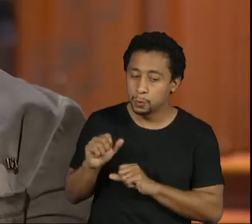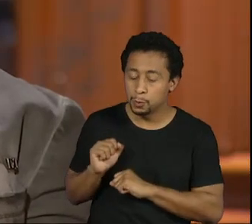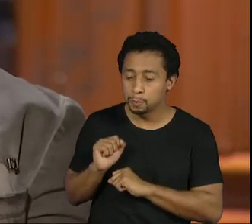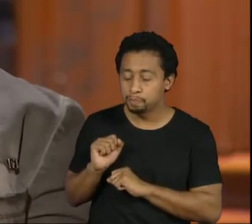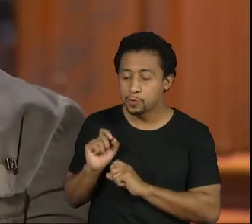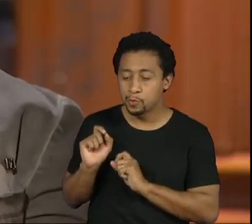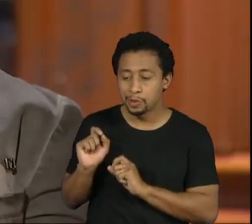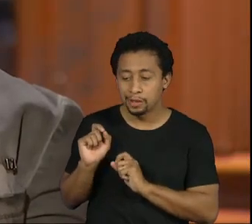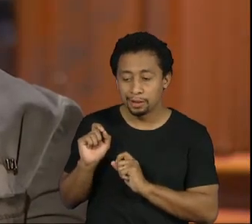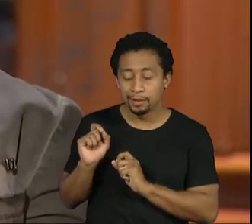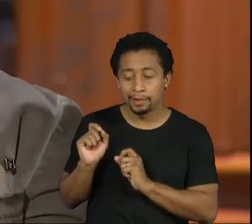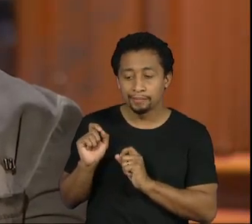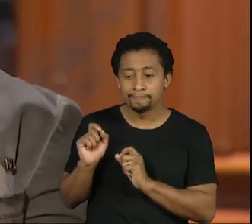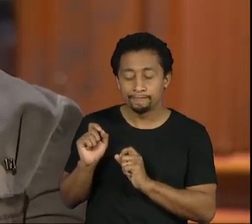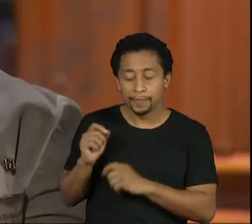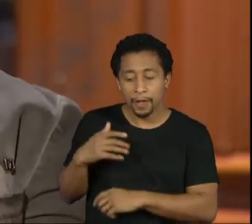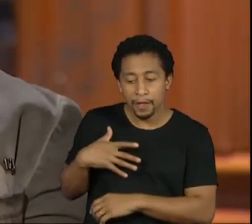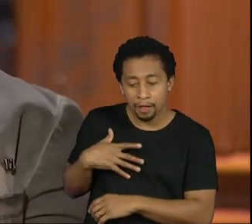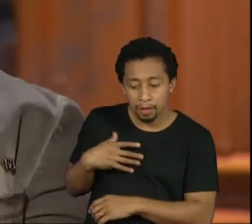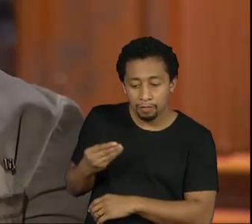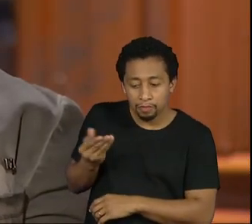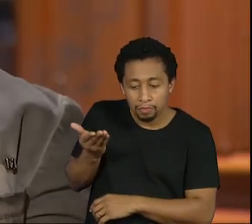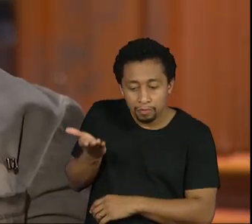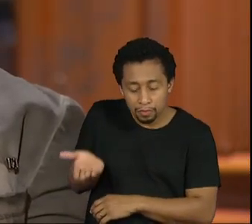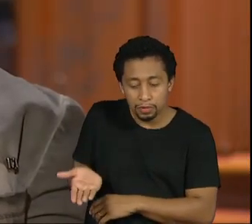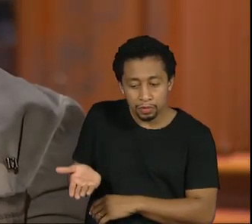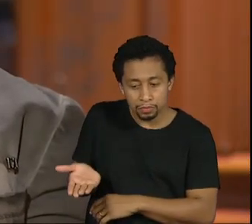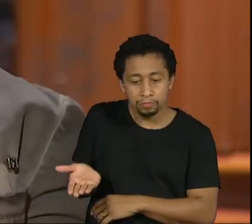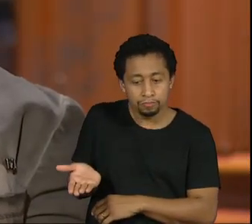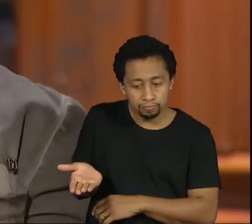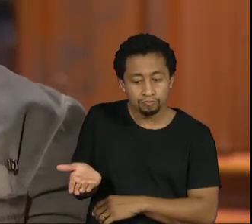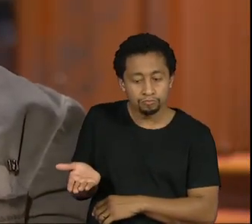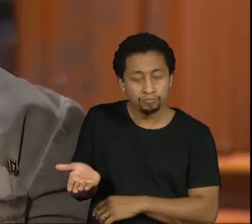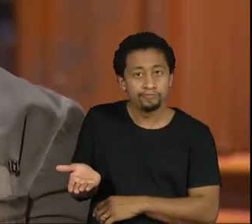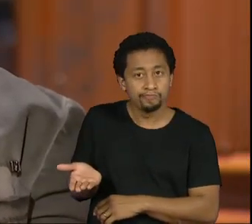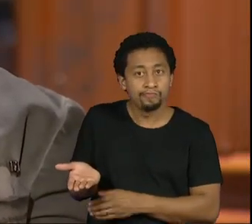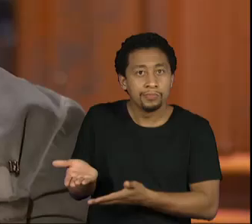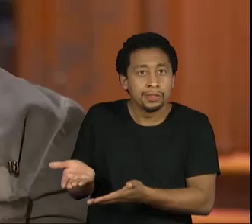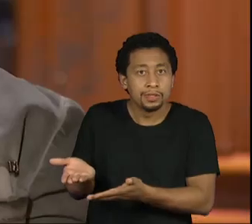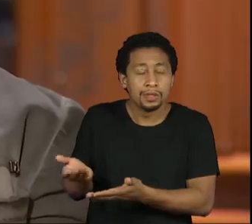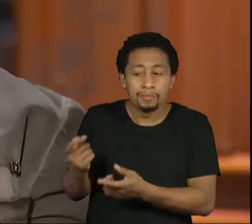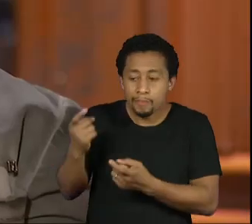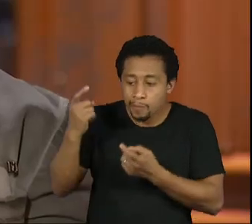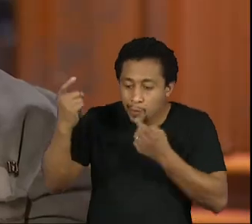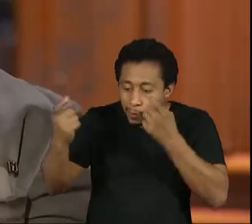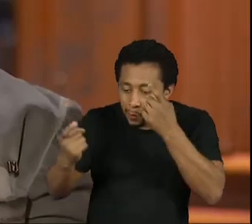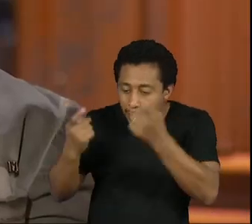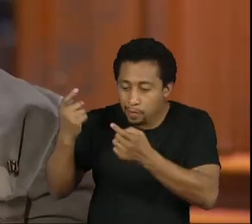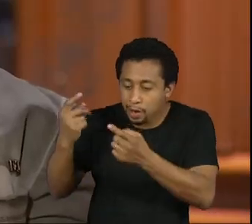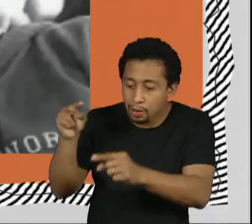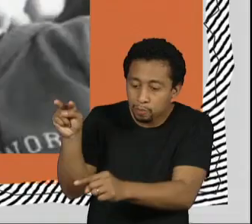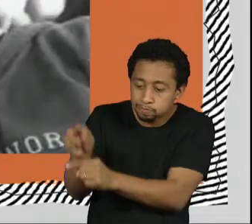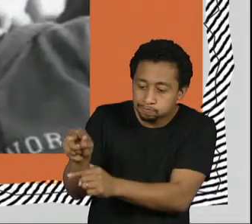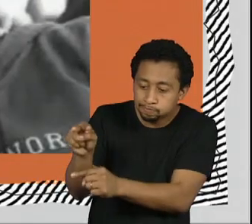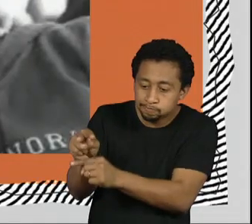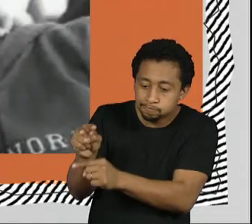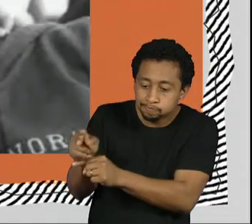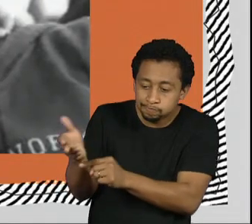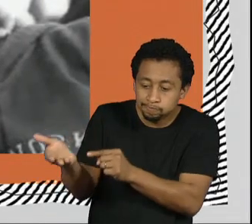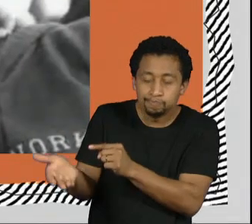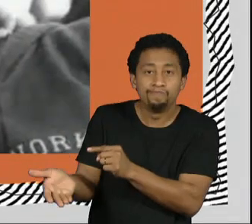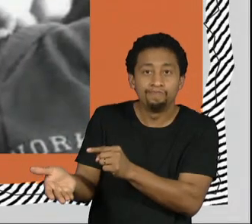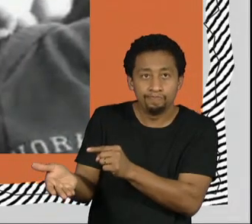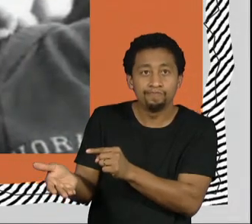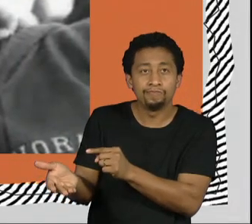ter alguém com quem realmente é não só questão de se preocupar aquela pessoa né é